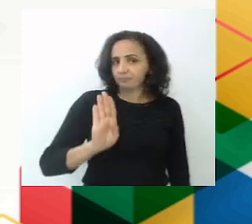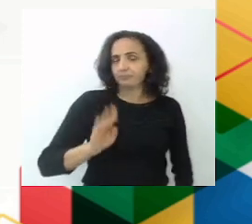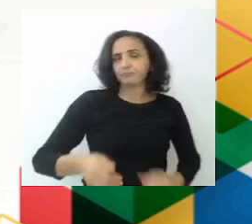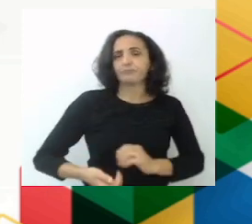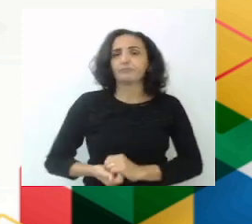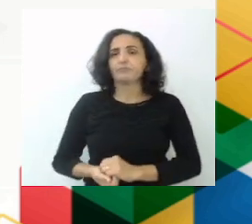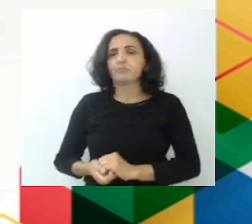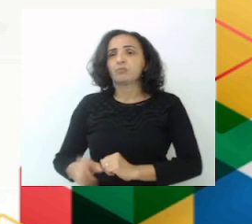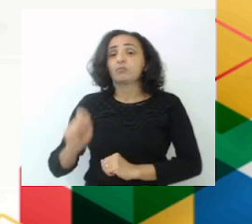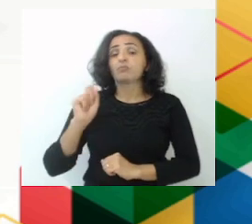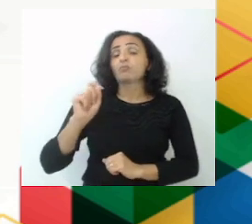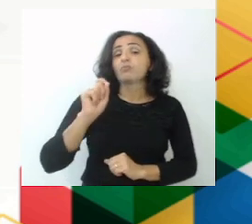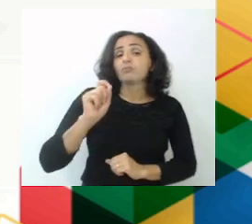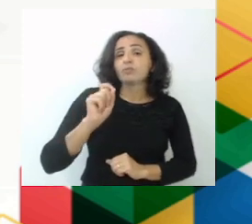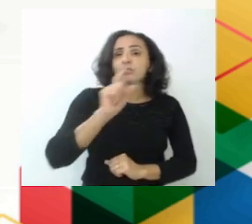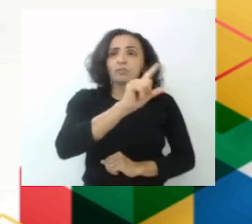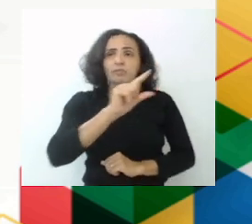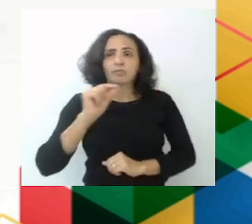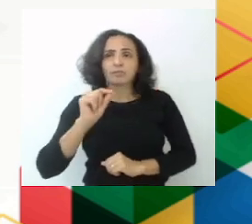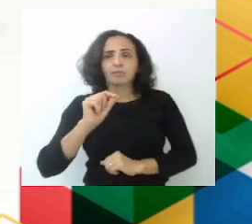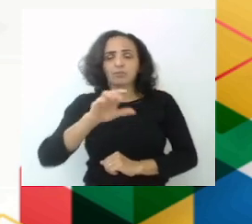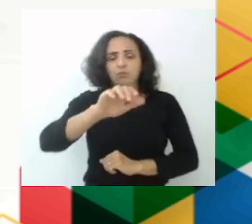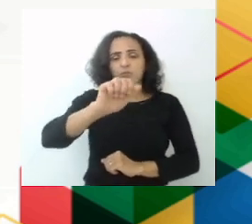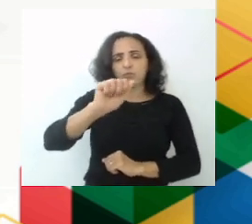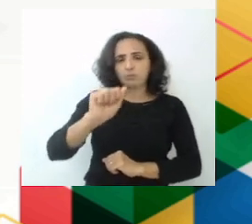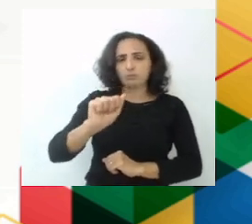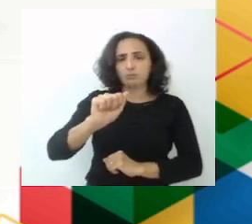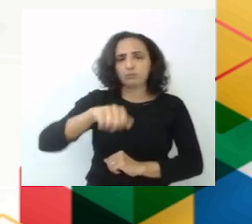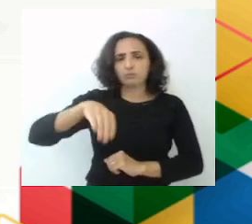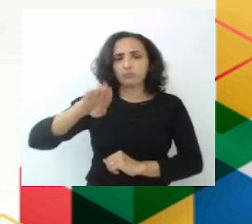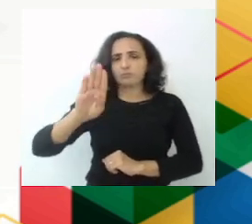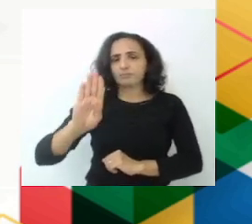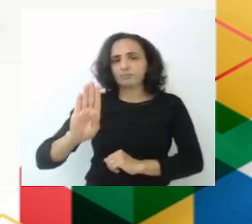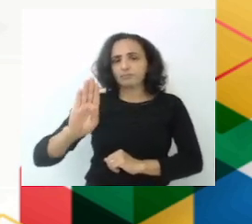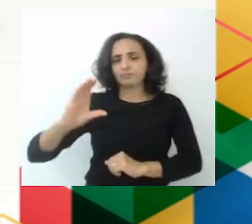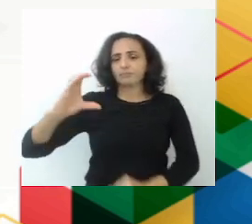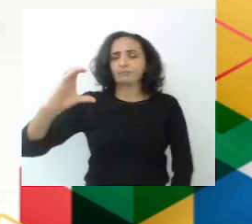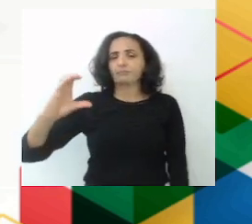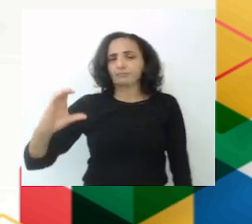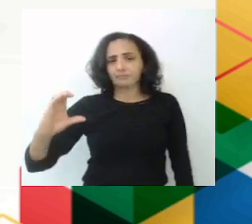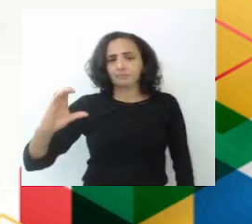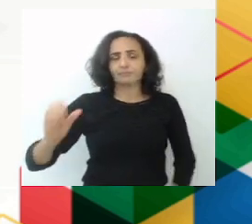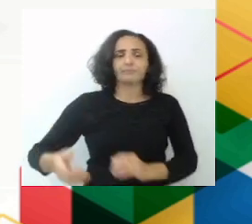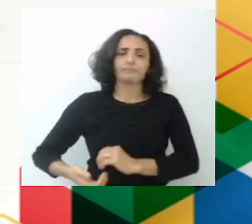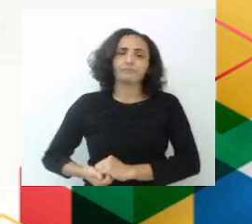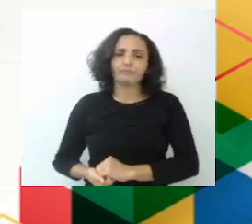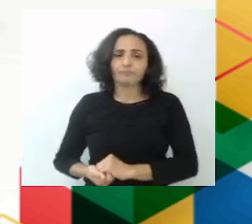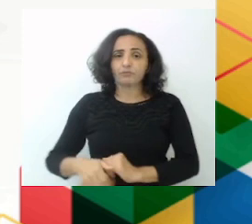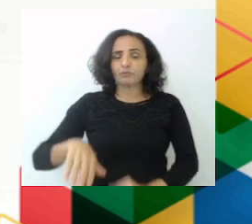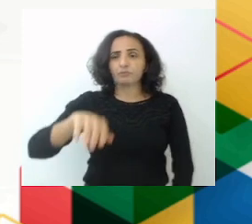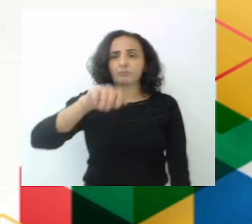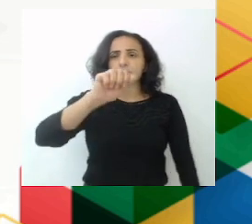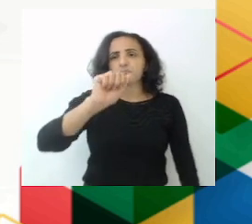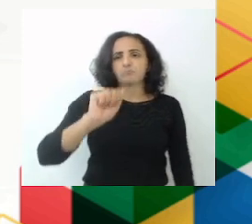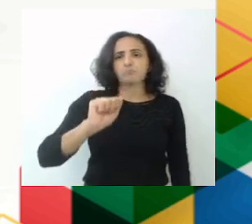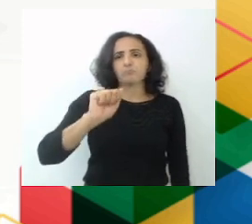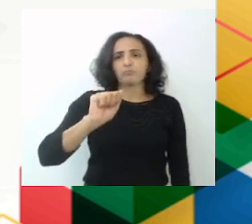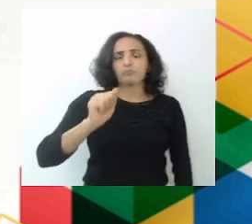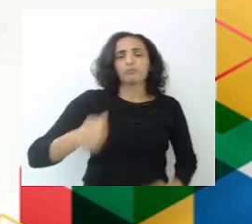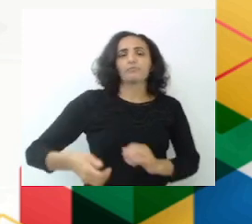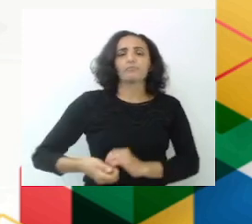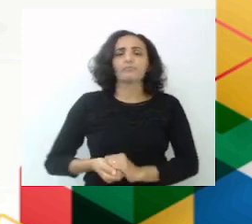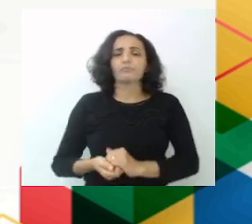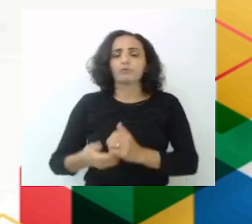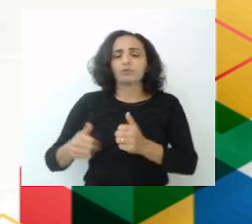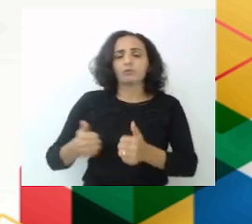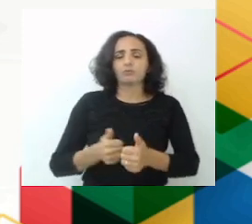o A, quem é o B e quem é o C. O A é o termo que acompanha